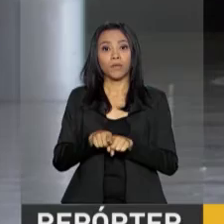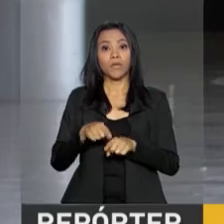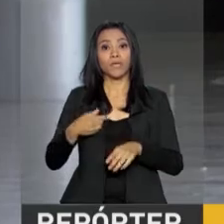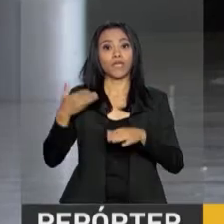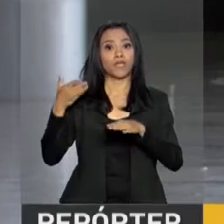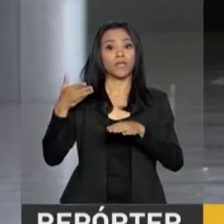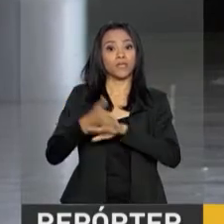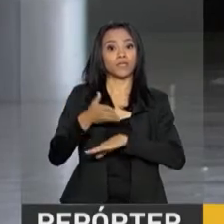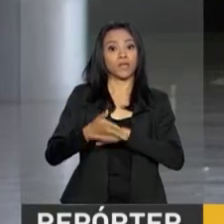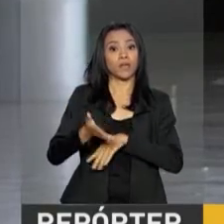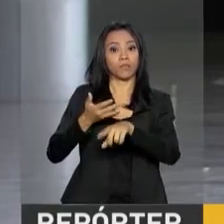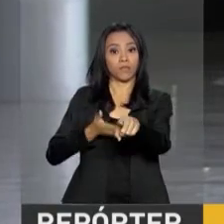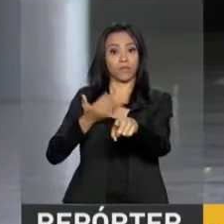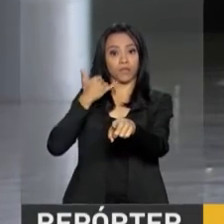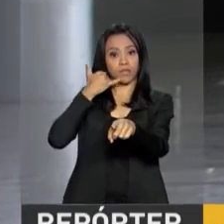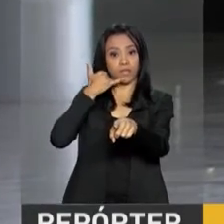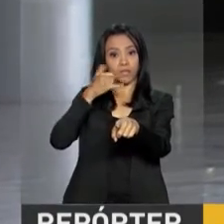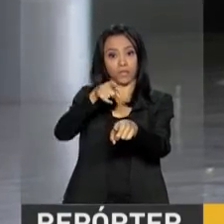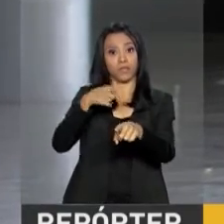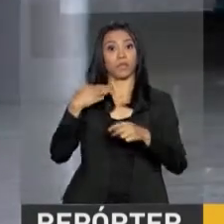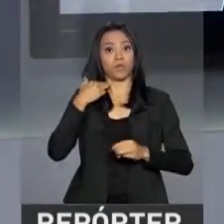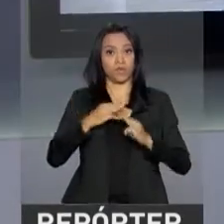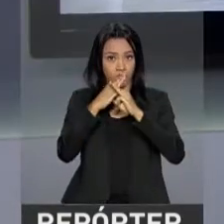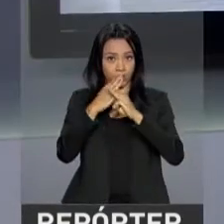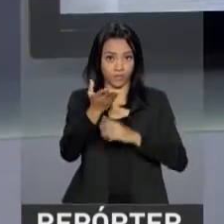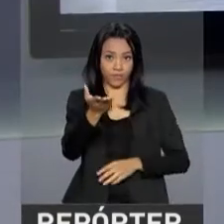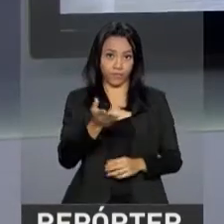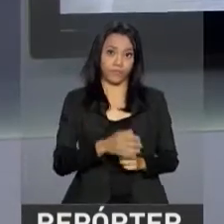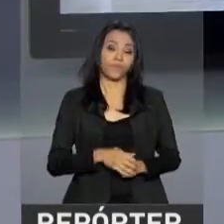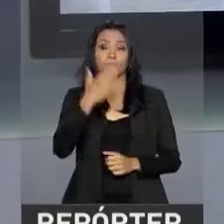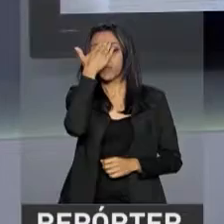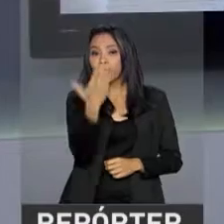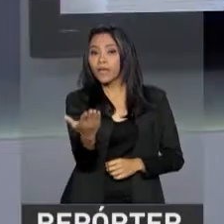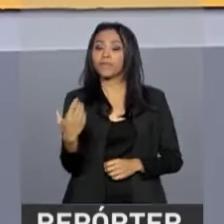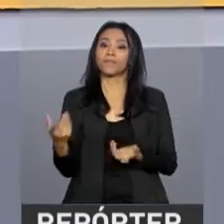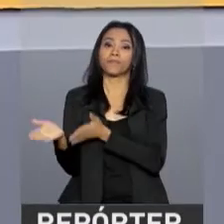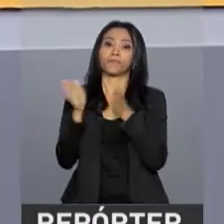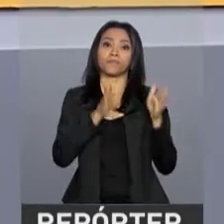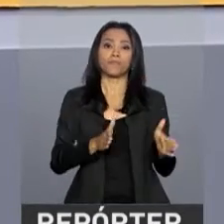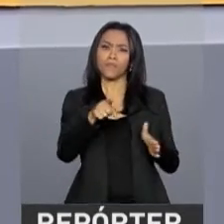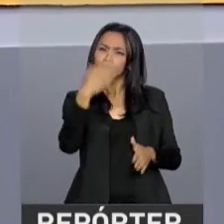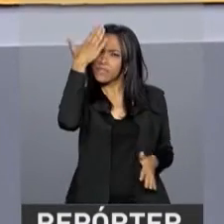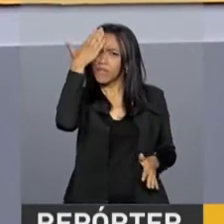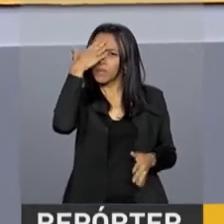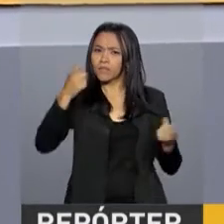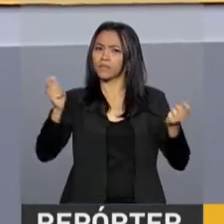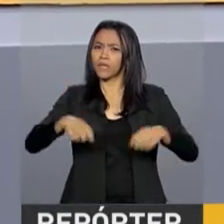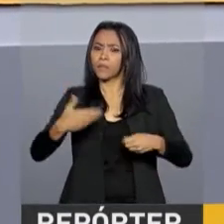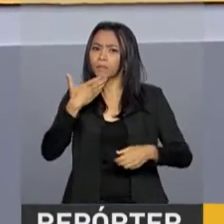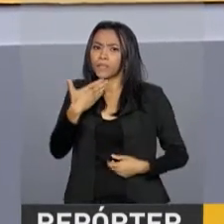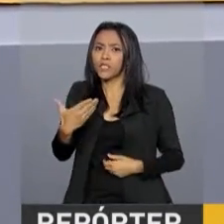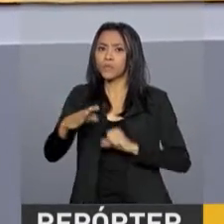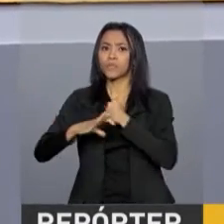central de atendimento da caixa volto com você no estúdio carro obrigada pela sua participação você sabia que é possível pedir o